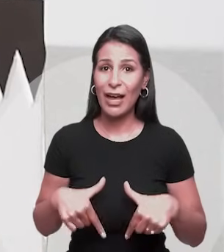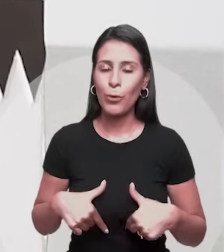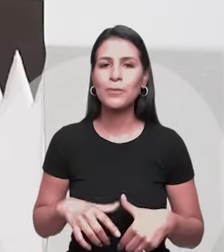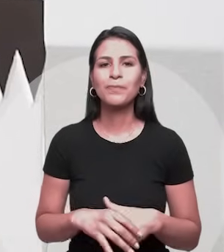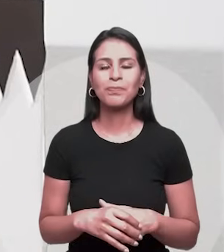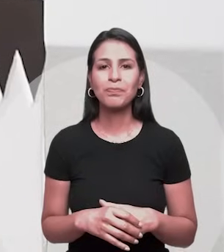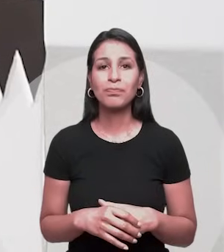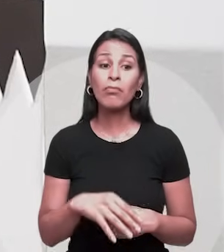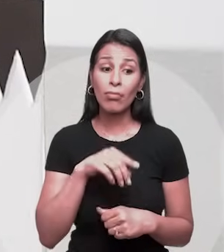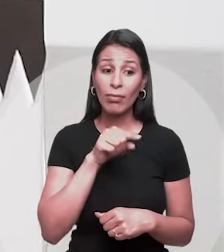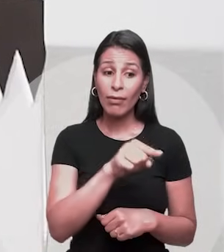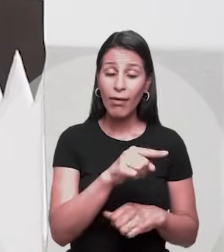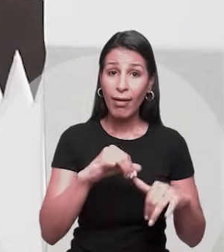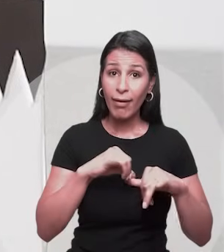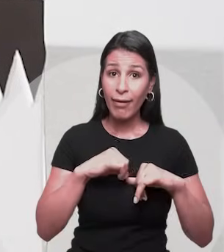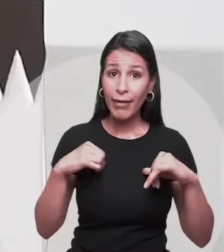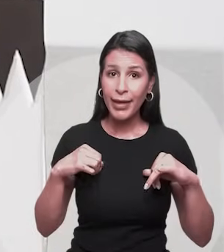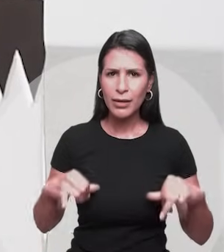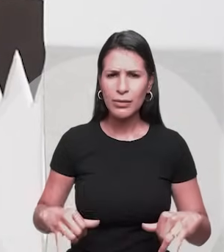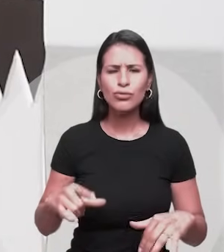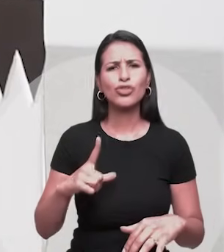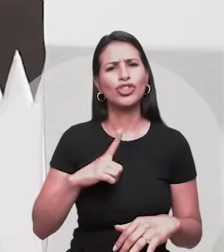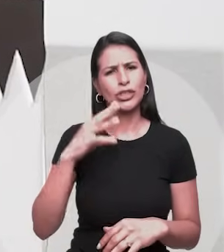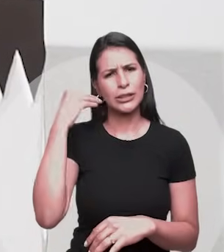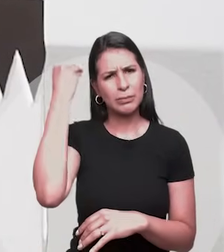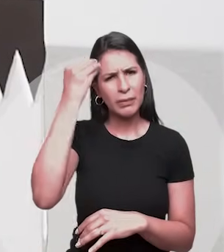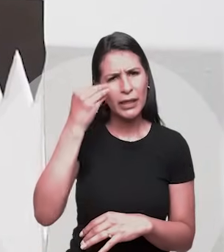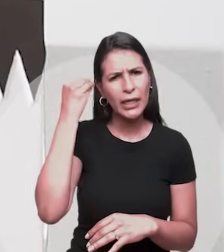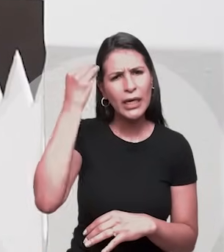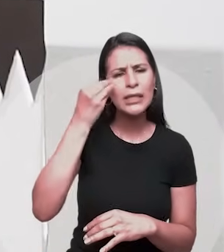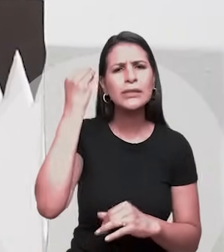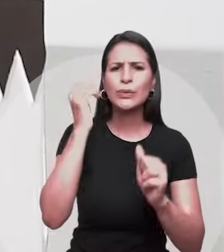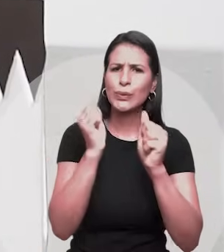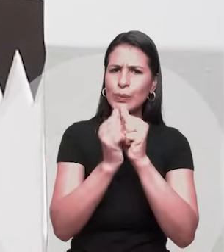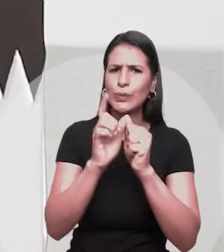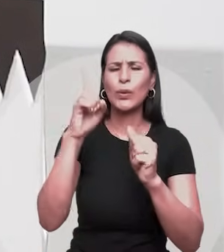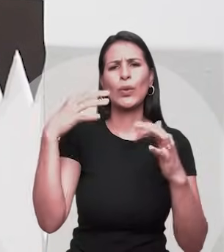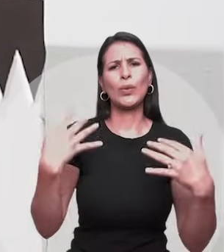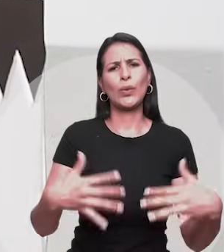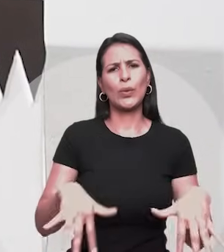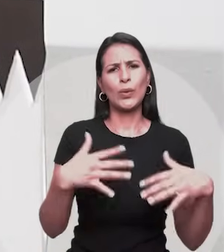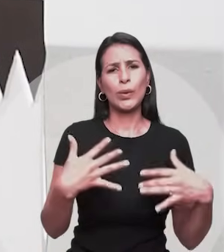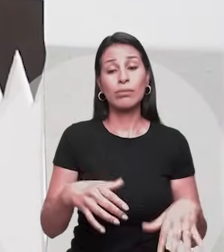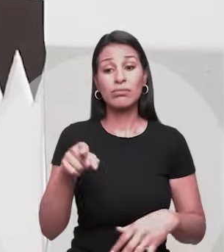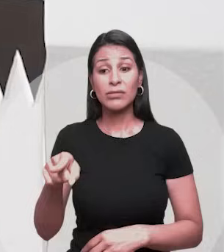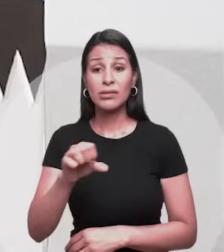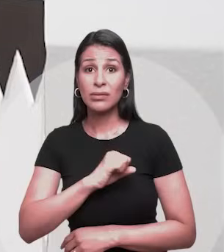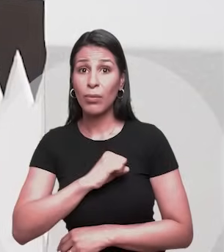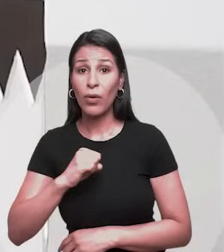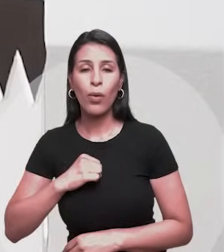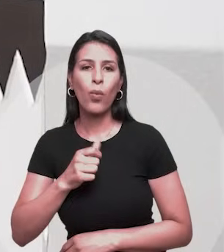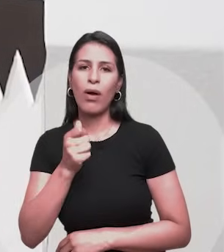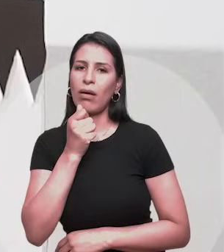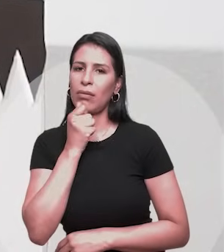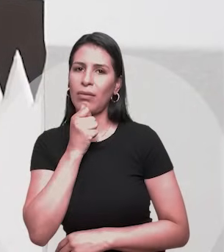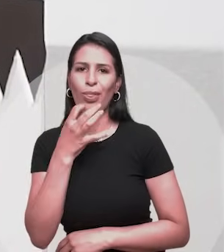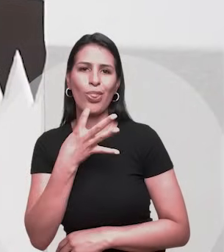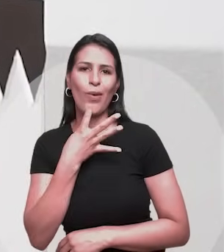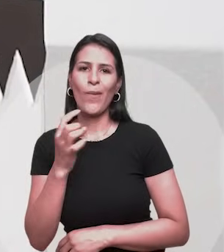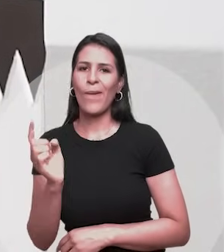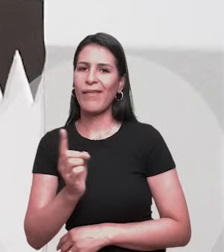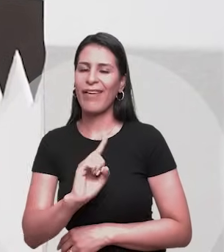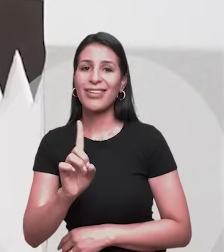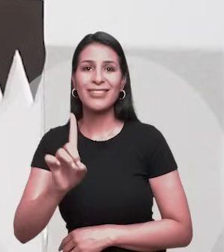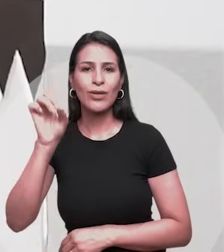Eli era aquele que mais tinha experiência com Deus. Samuel não conhecia Deus.